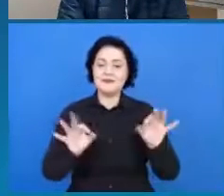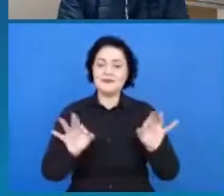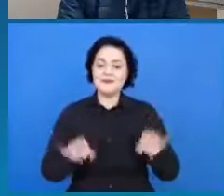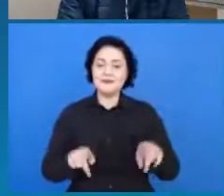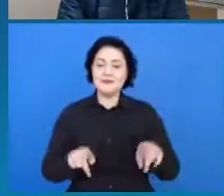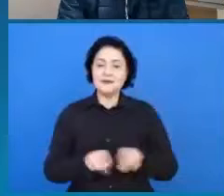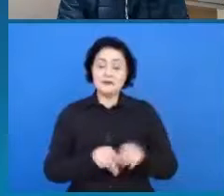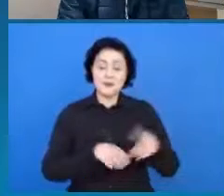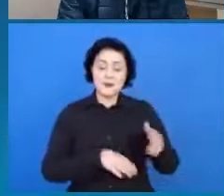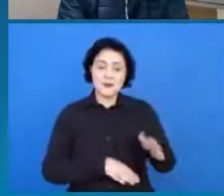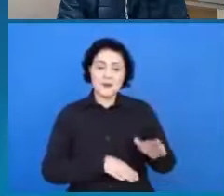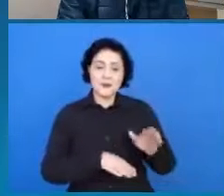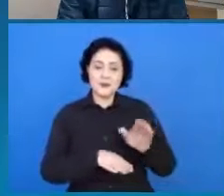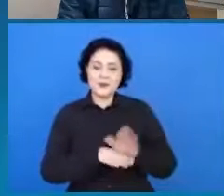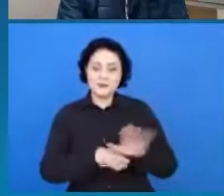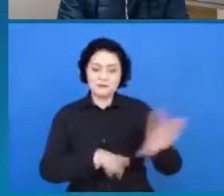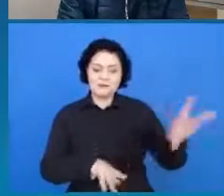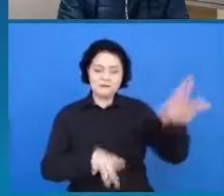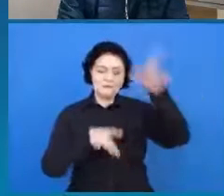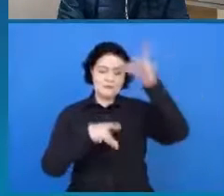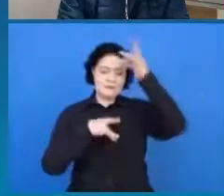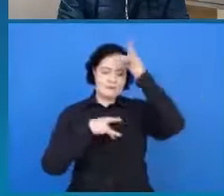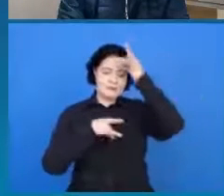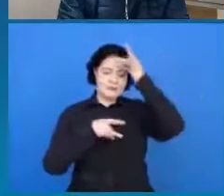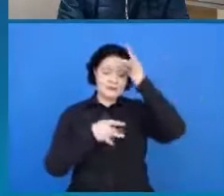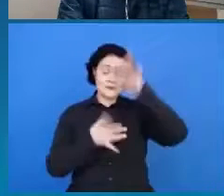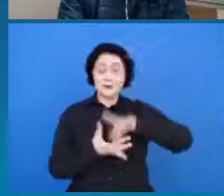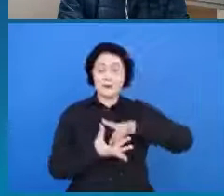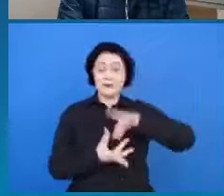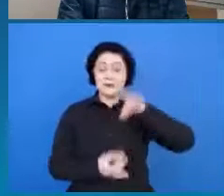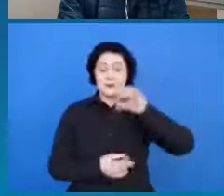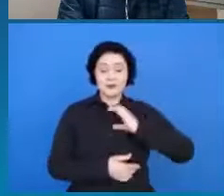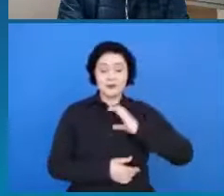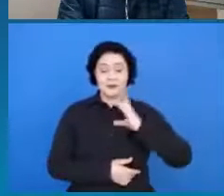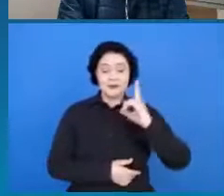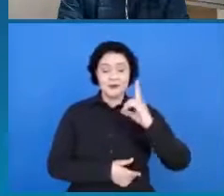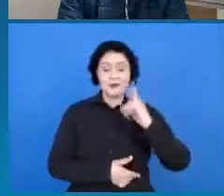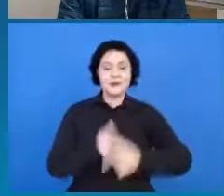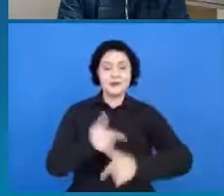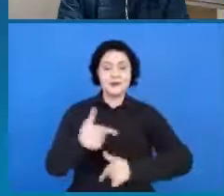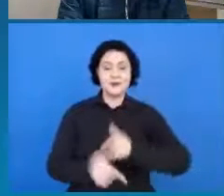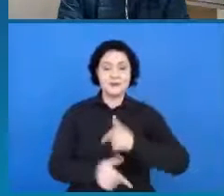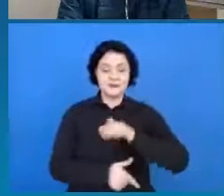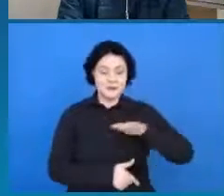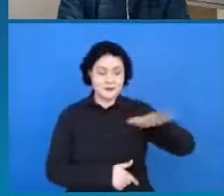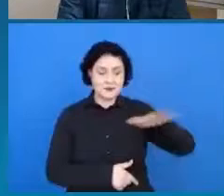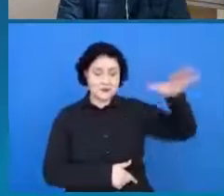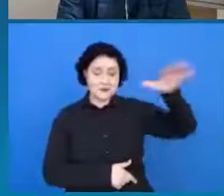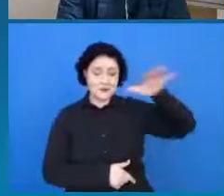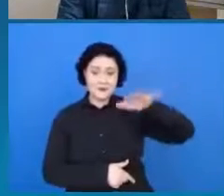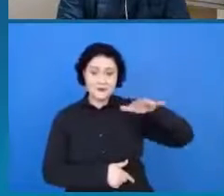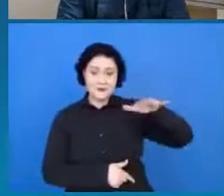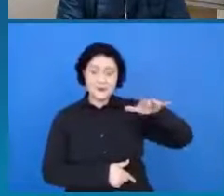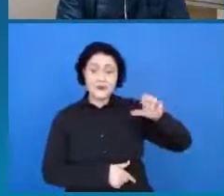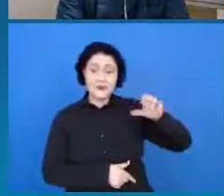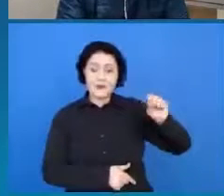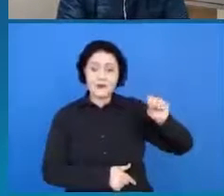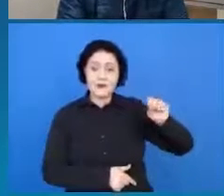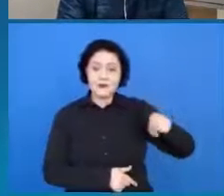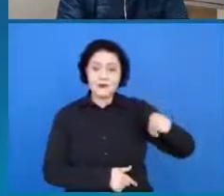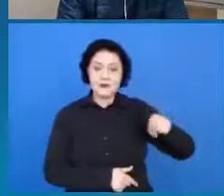também colaborando com a inspiração dos Espíritos que coordenam esse trabalho do plano espiritual é